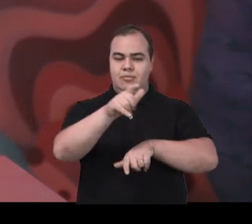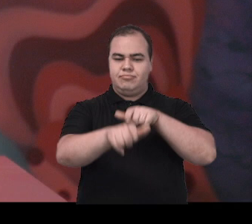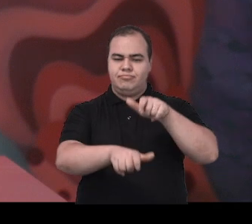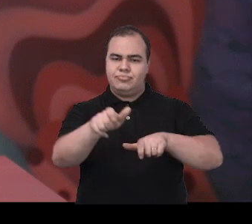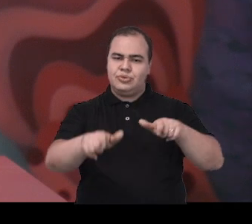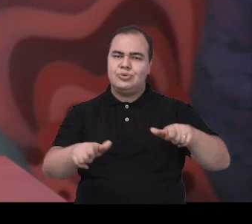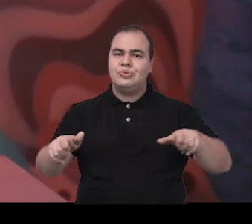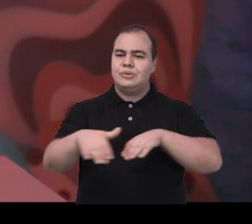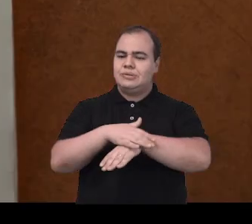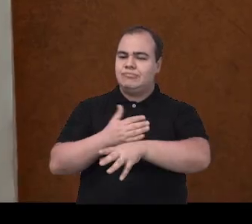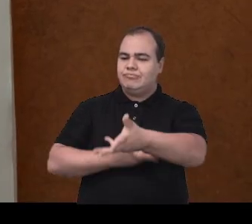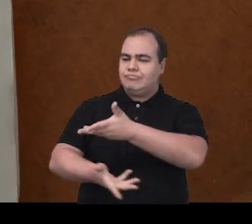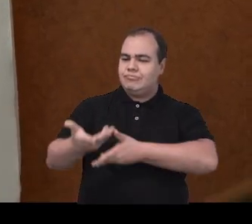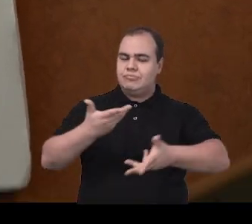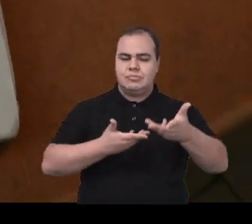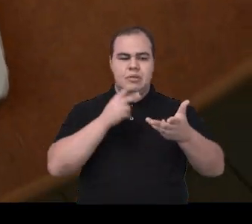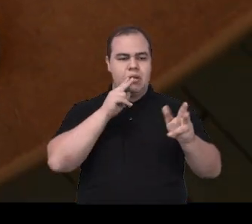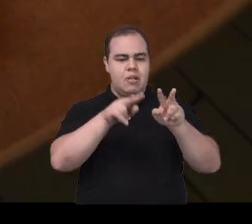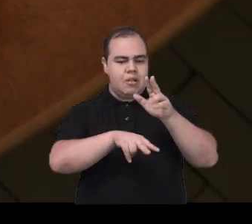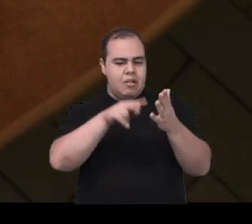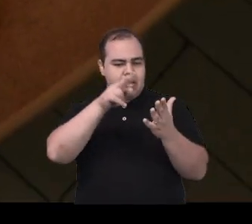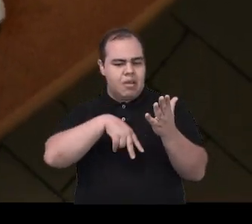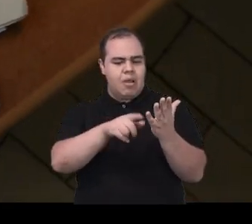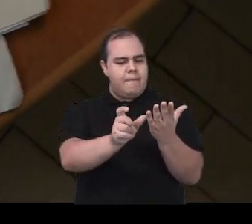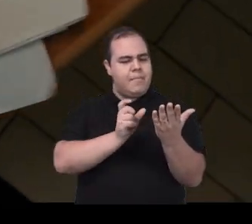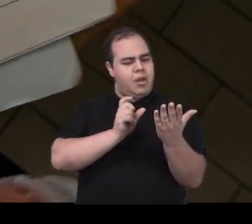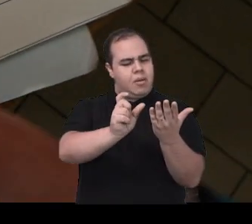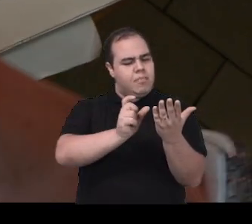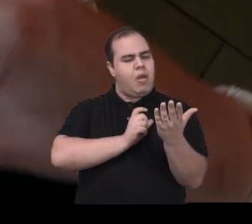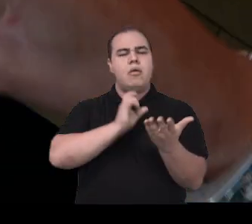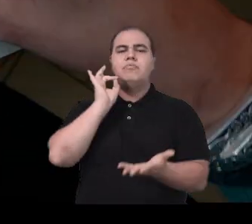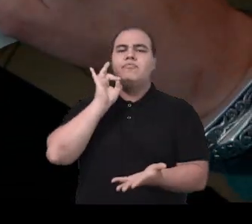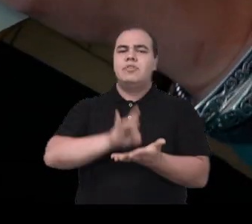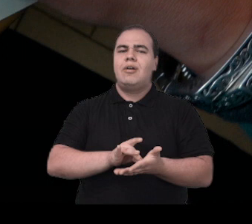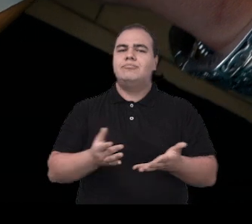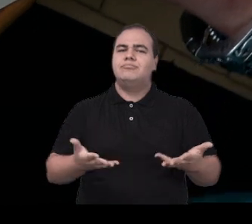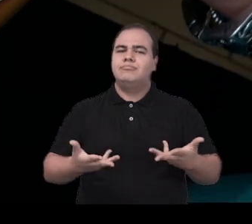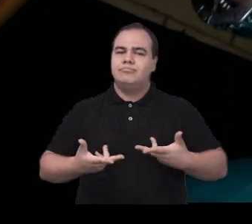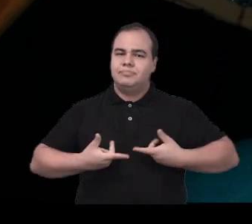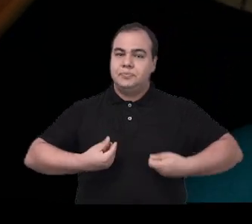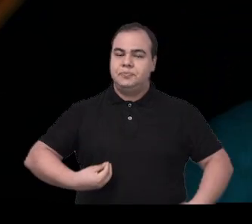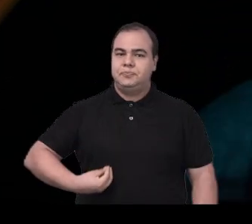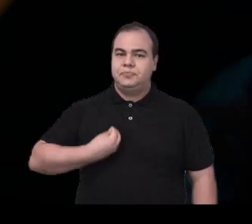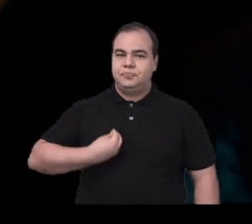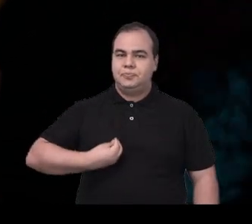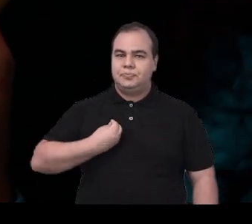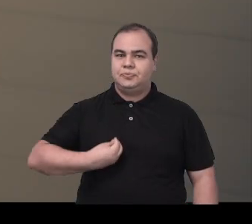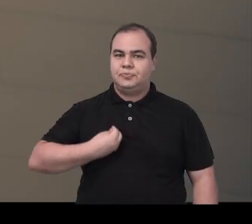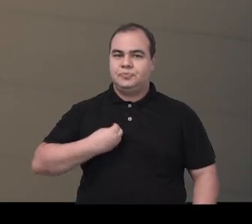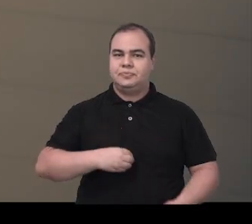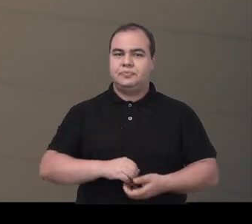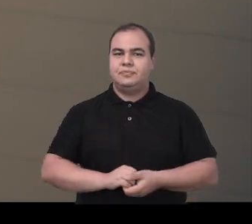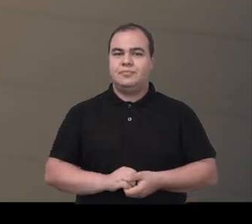Se conversar e a cada palavra ter o peso de uma verdade incrível, uma verdade de vida. Rosana